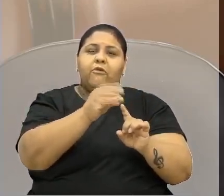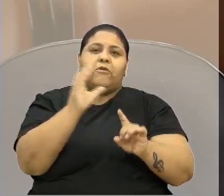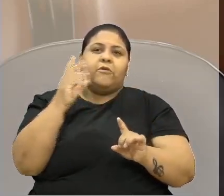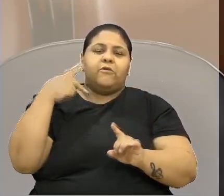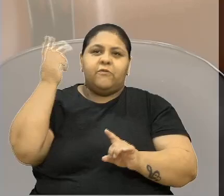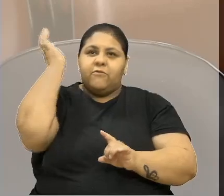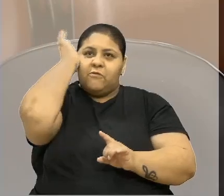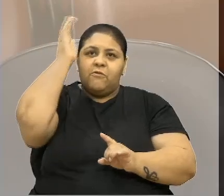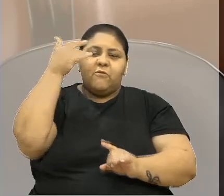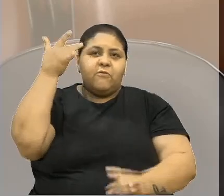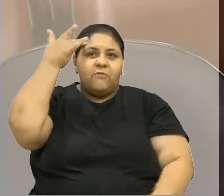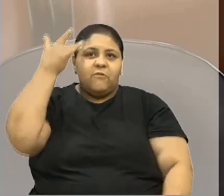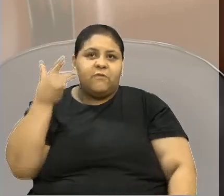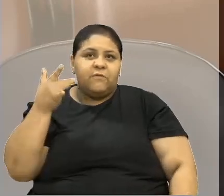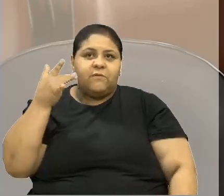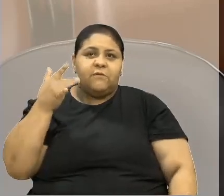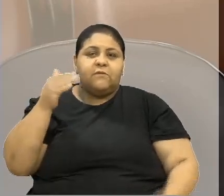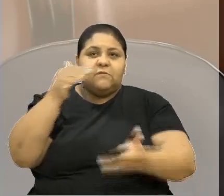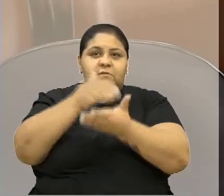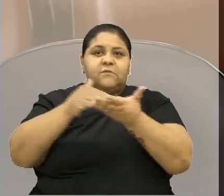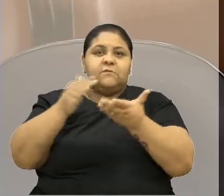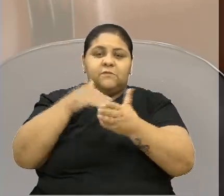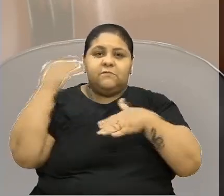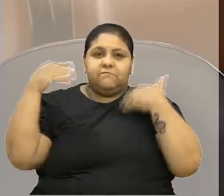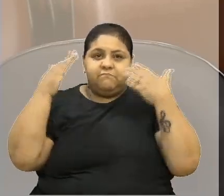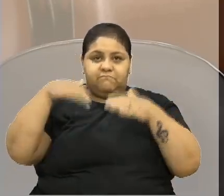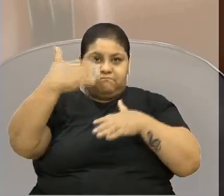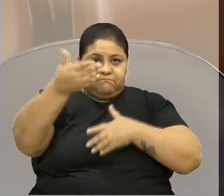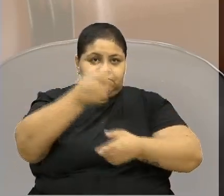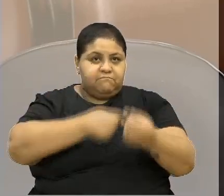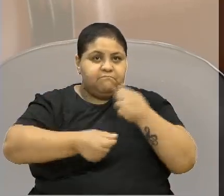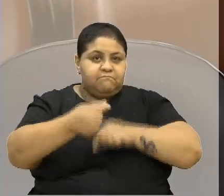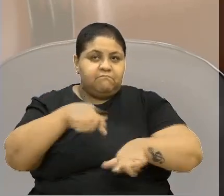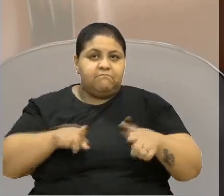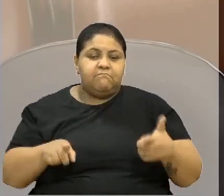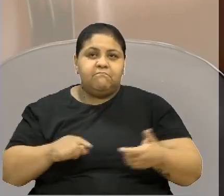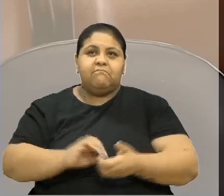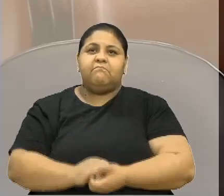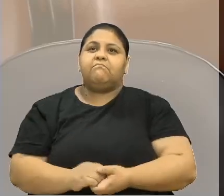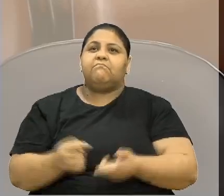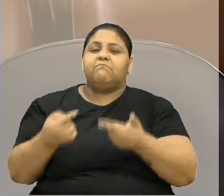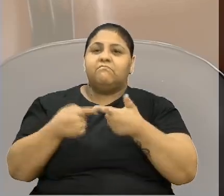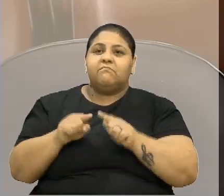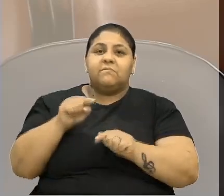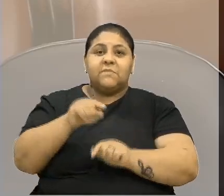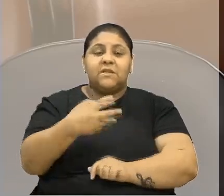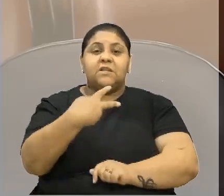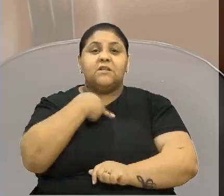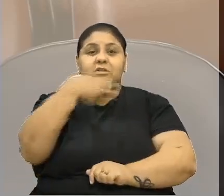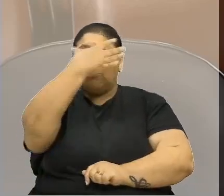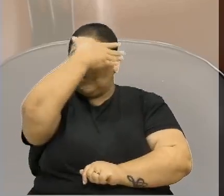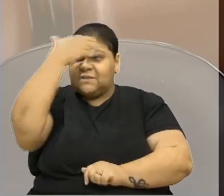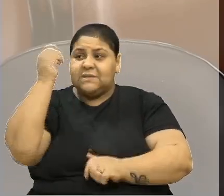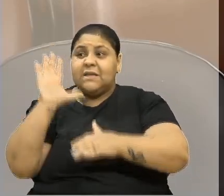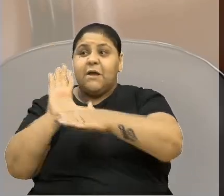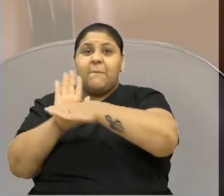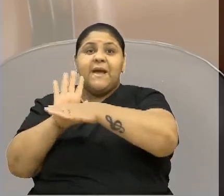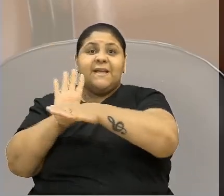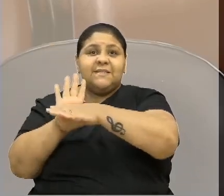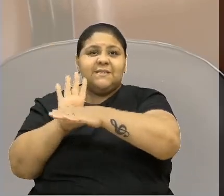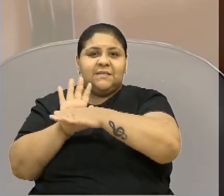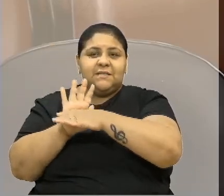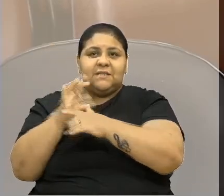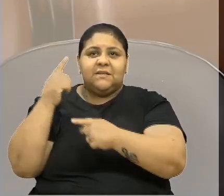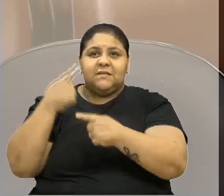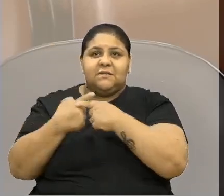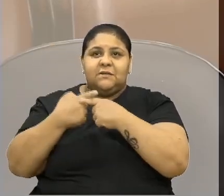ser o secretário do turismo da próxima administração, mas o senhor não pode esquecer a Maesa, vereador. Porque